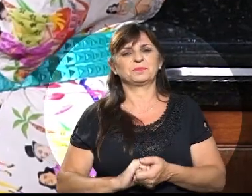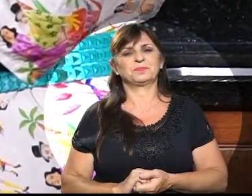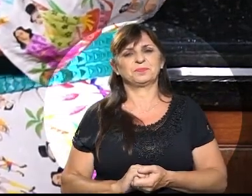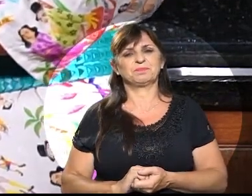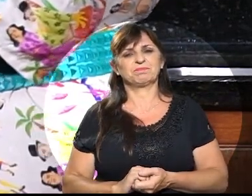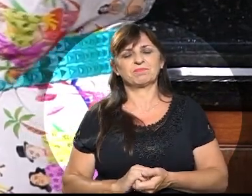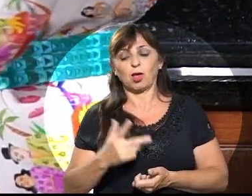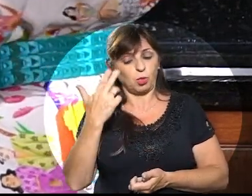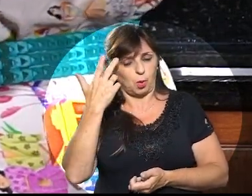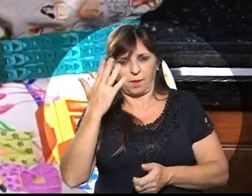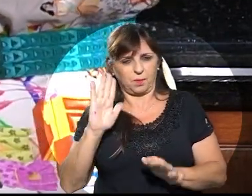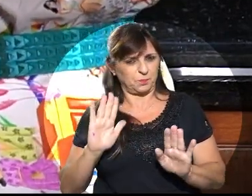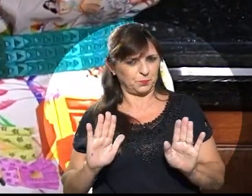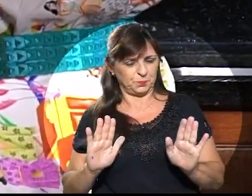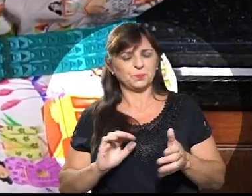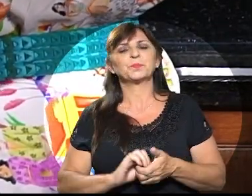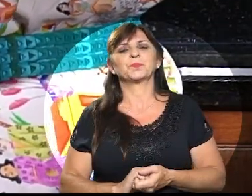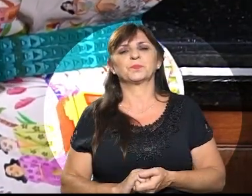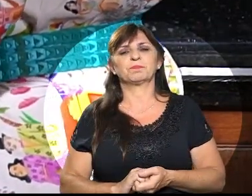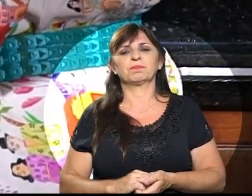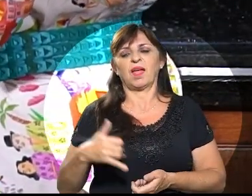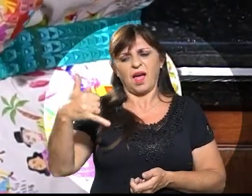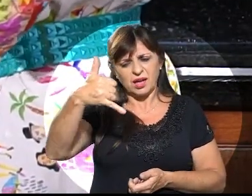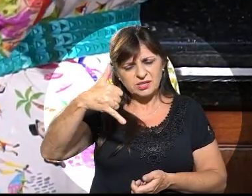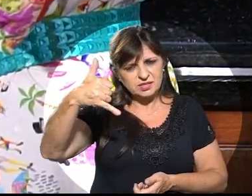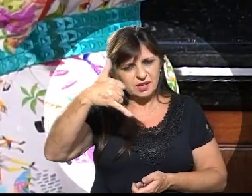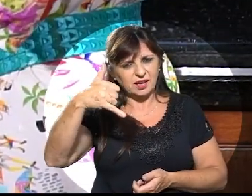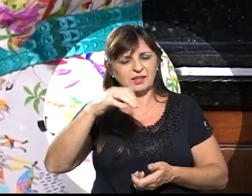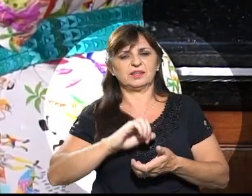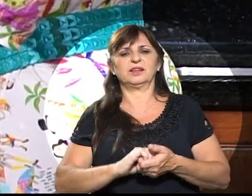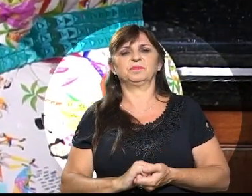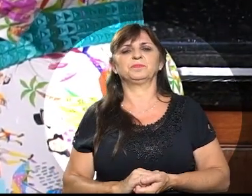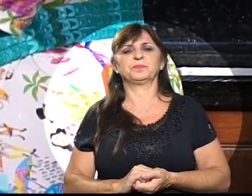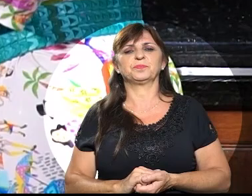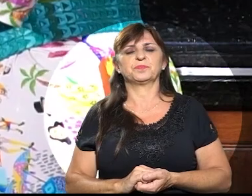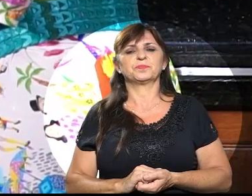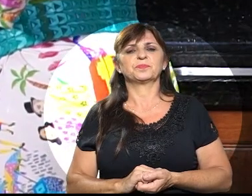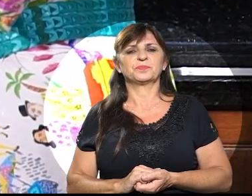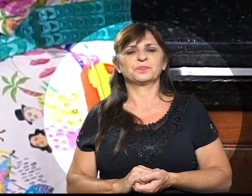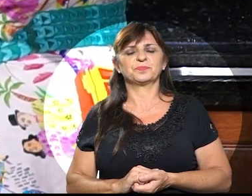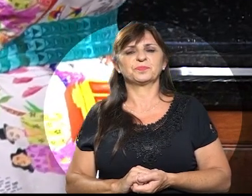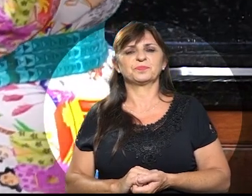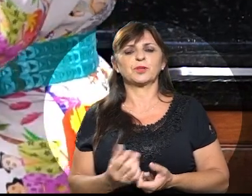oliva, azeite de oliva, isso aqui para depois. Vamos ligar, vou ligar para você aqui então. Espera aí que eu vou ligar. Vai.